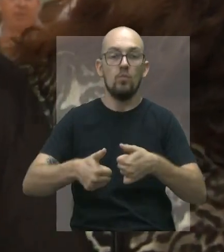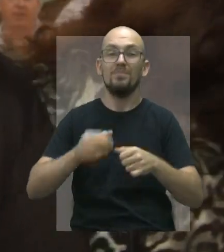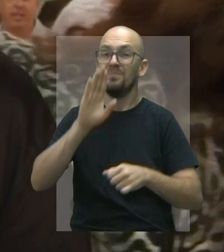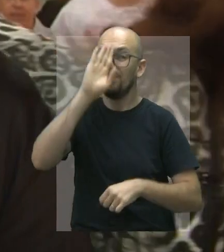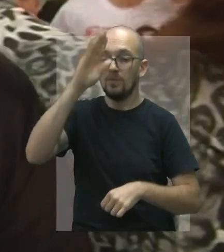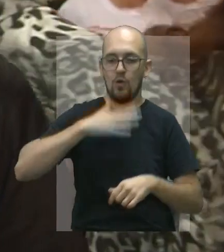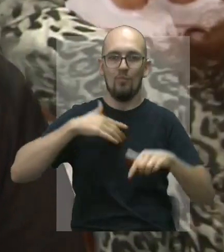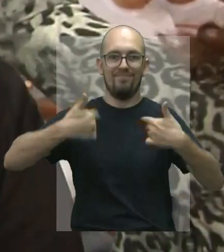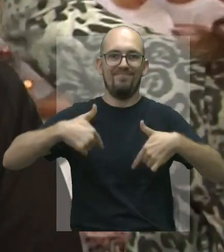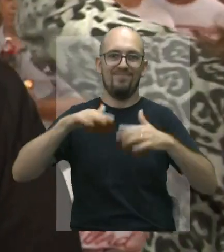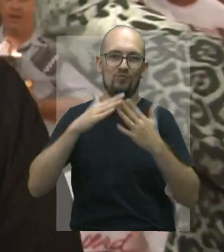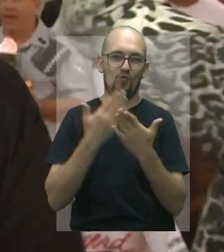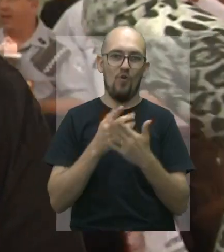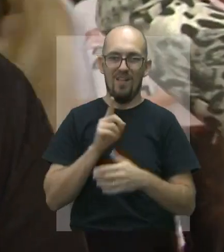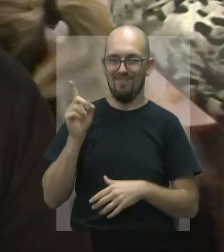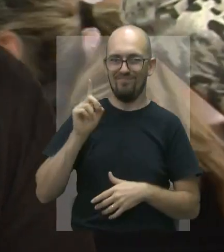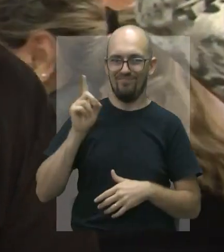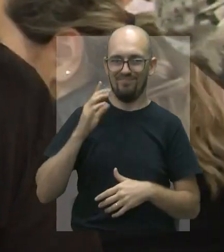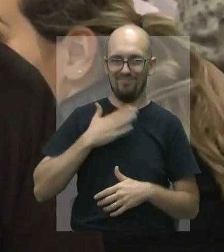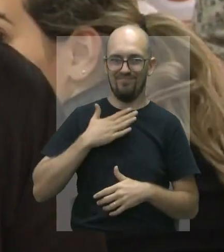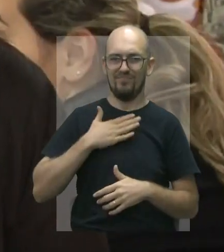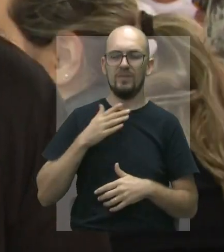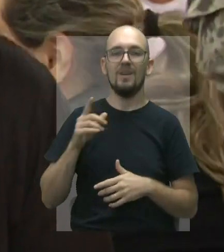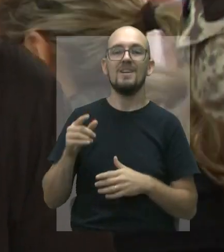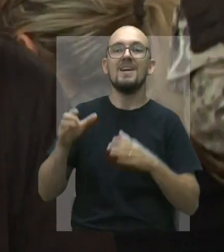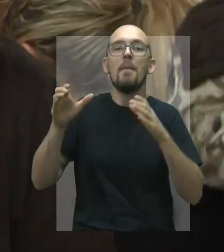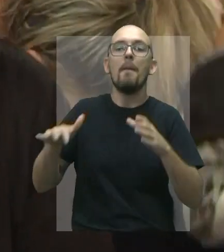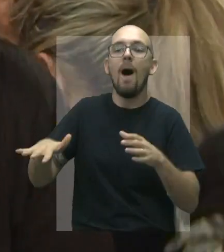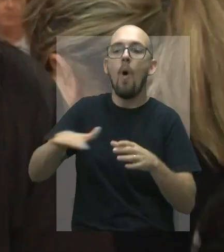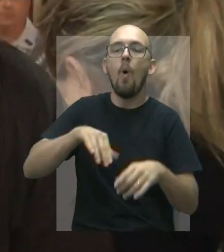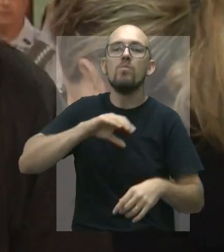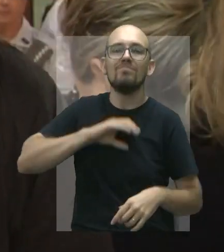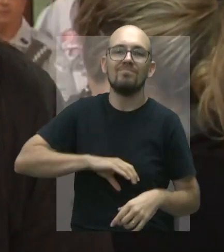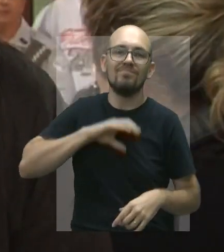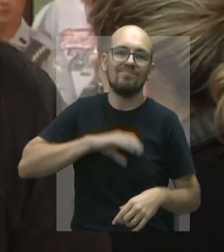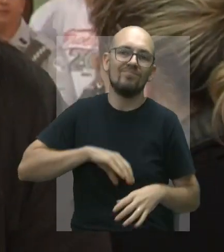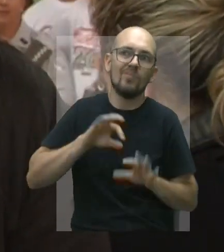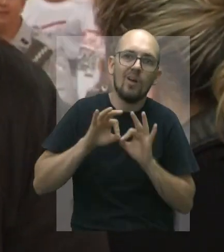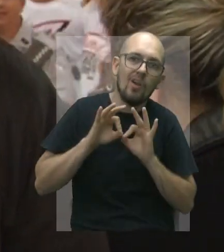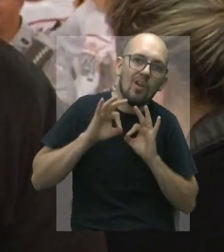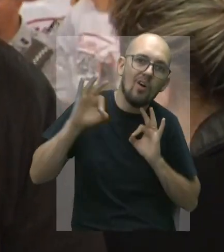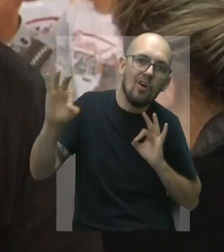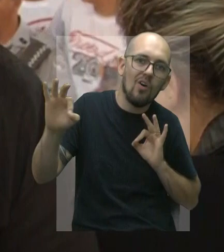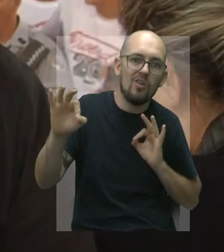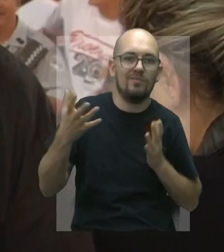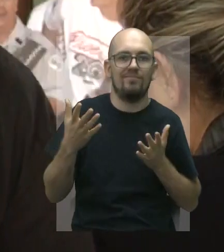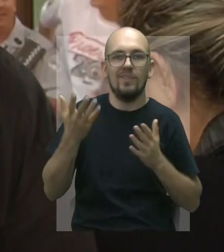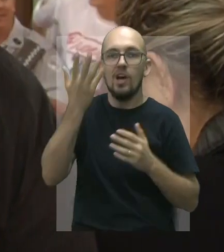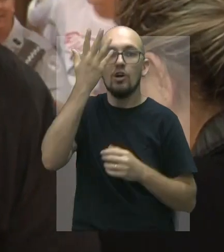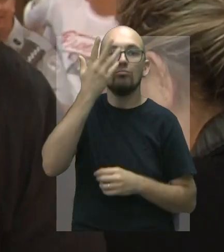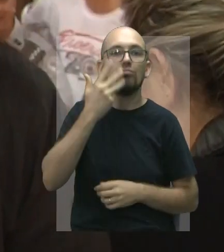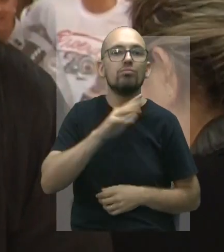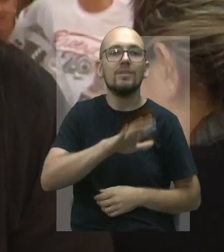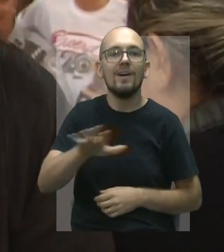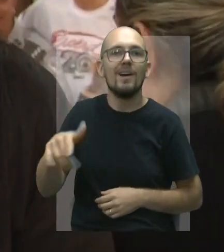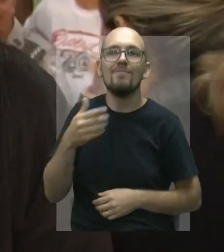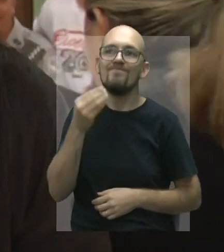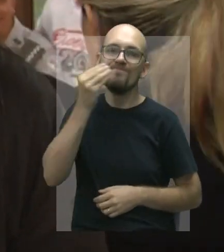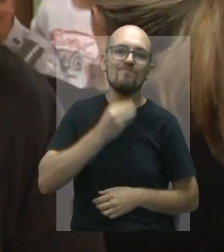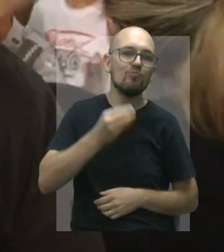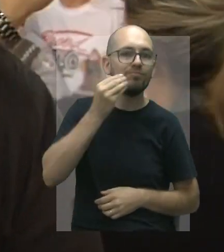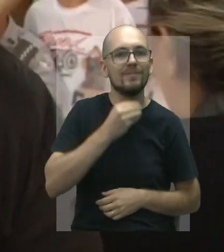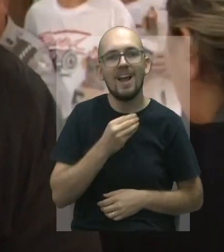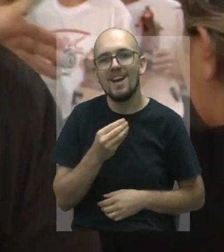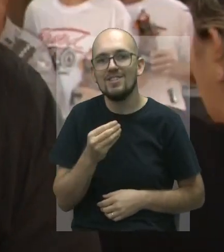eu coordeno, onde é um bairro de periferia da cidade. As crianças não têm muitas